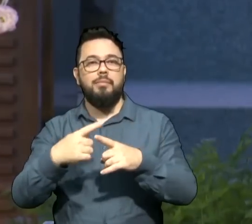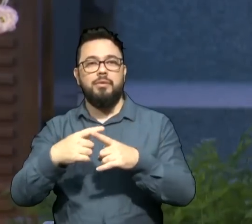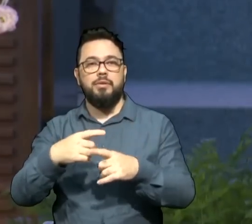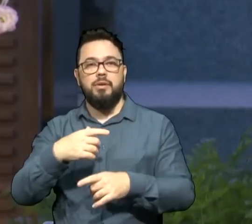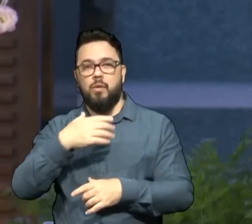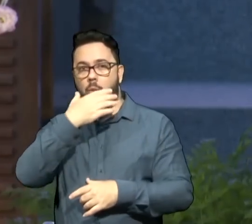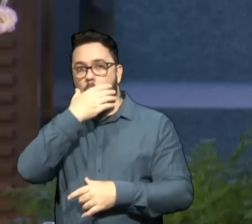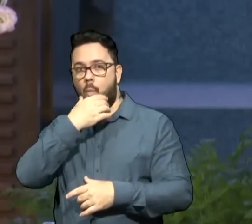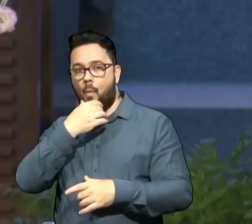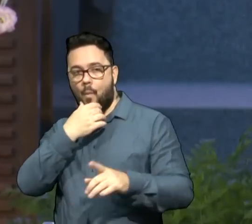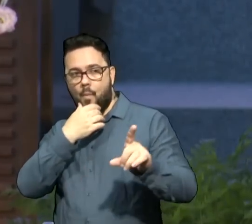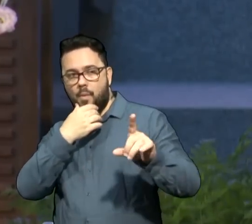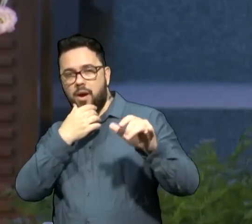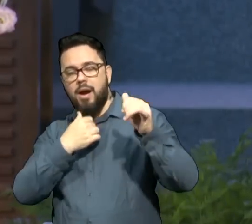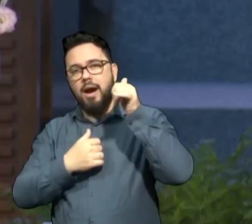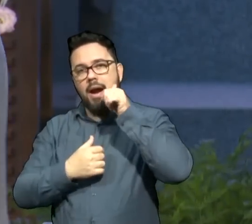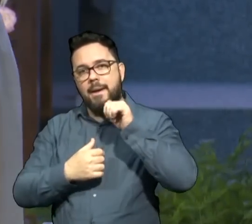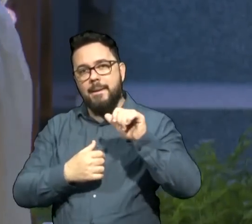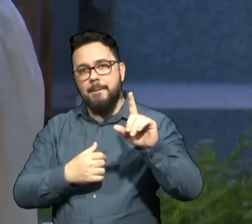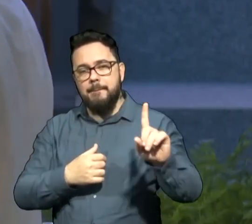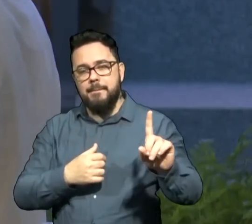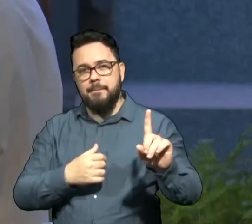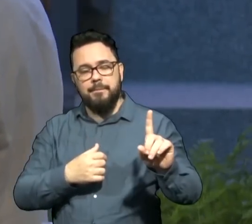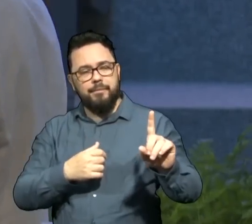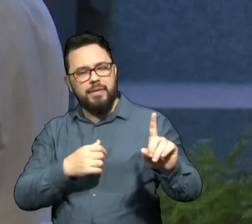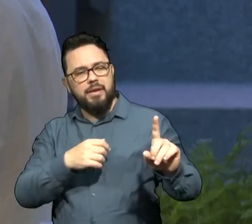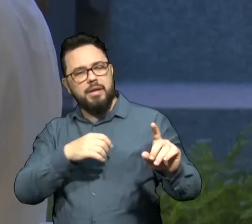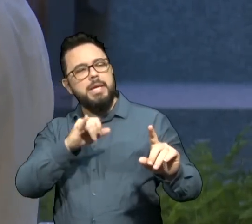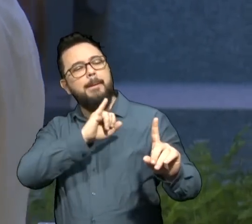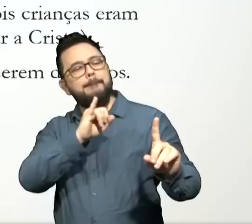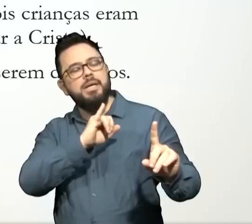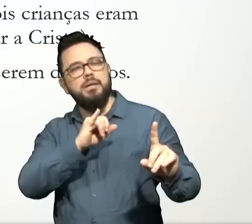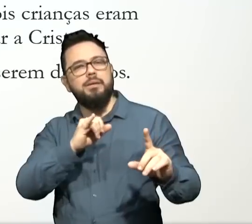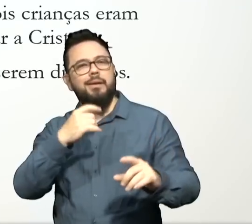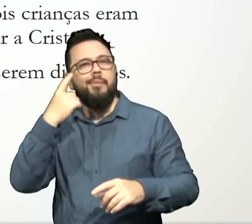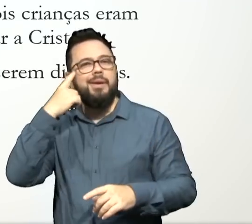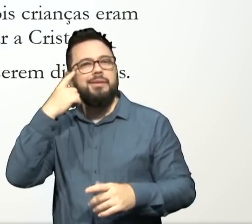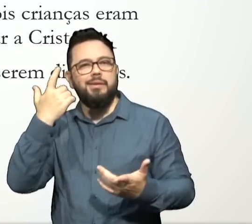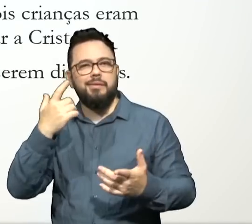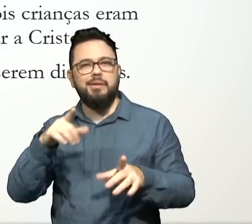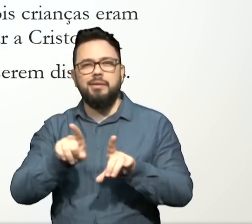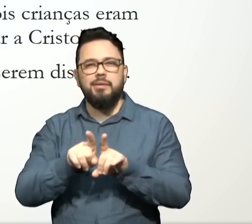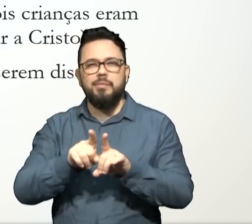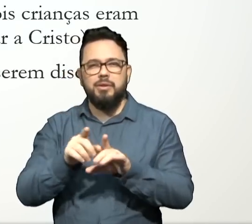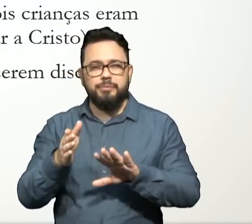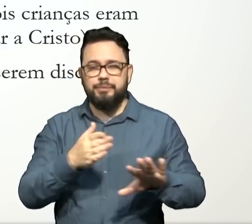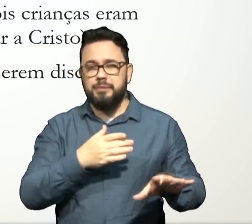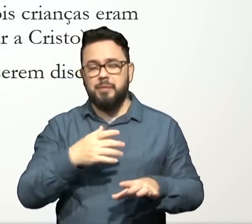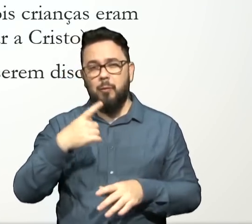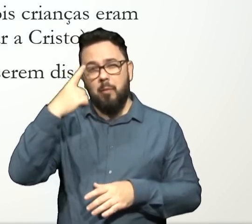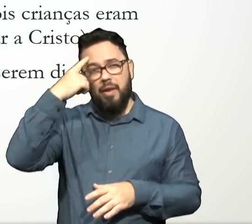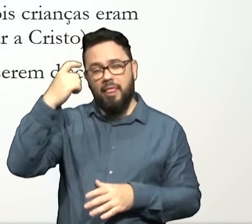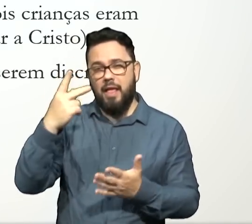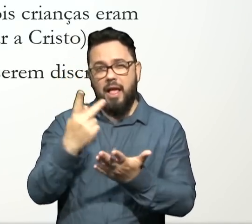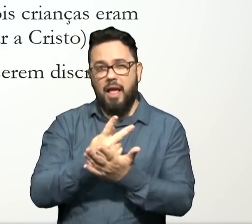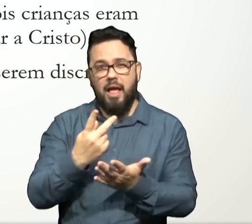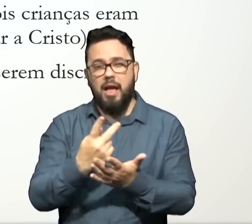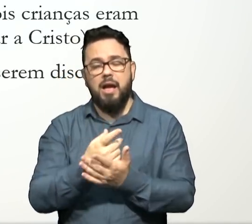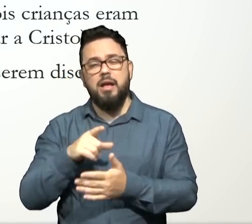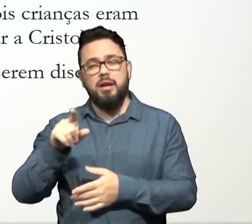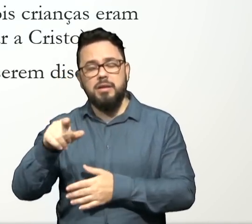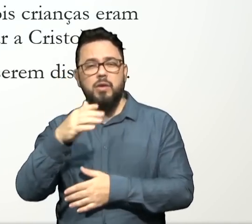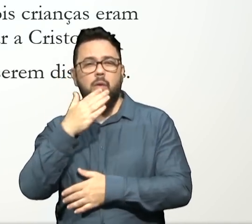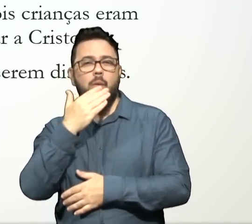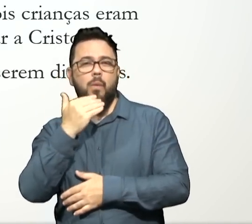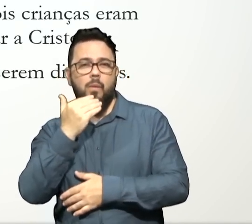de irmã outro boato que eram canibais esse ataque surgiu por causa da santa ceia porque eles diziam